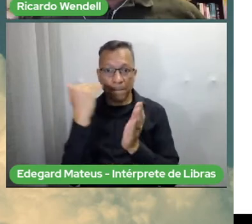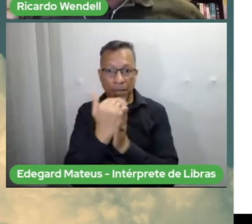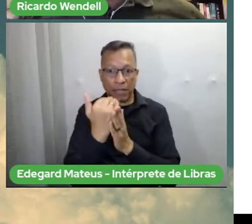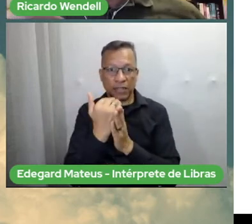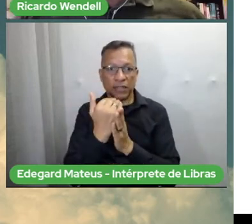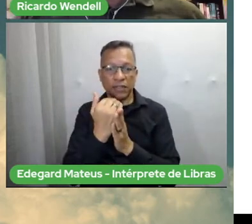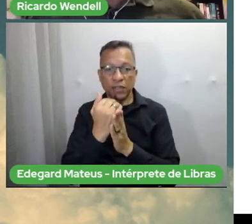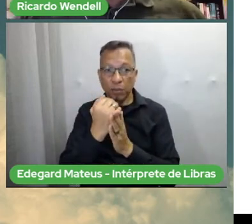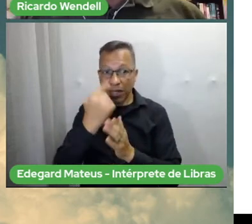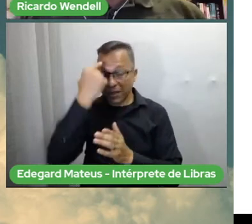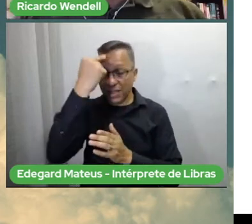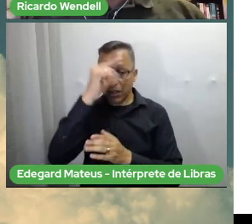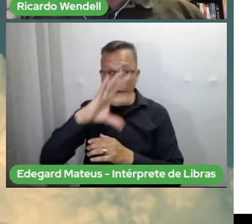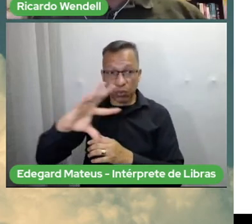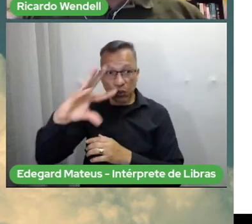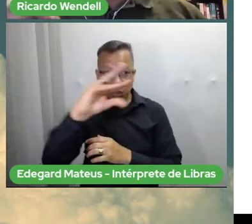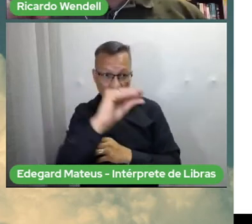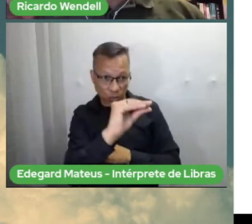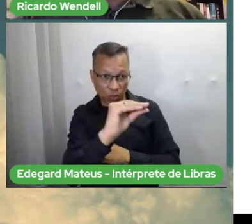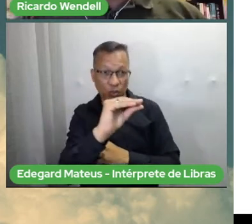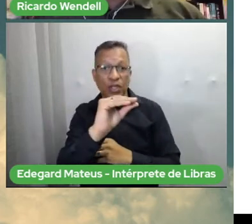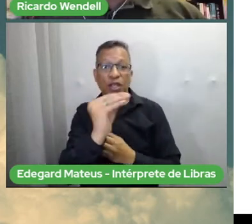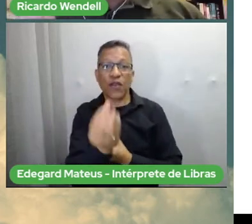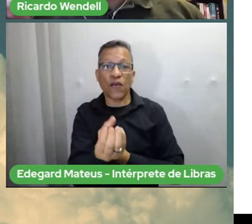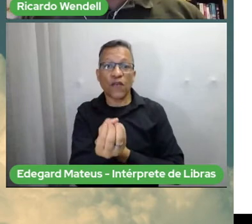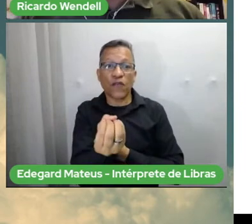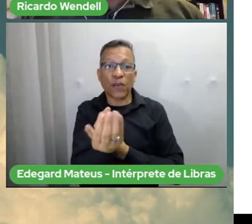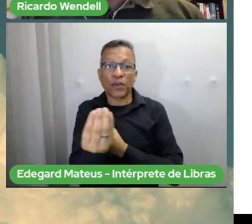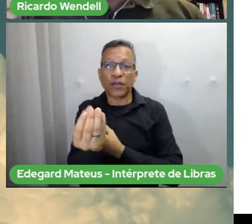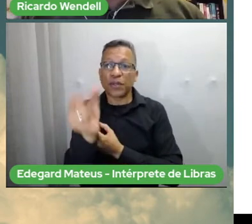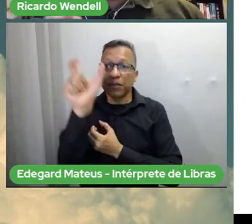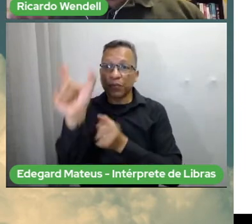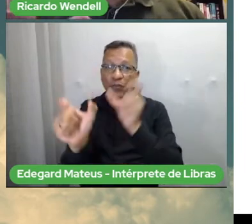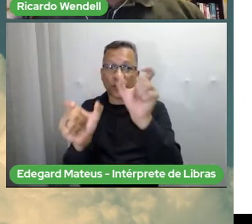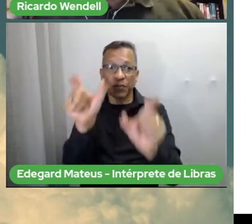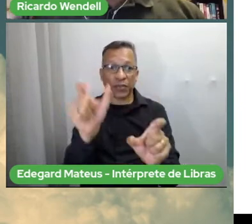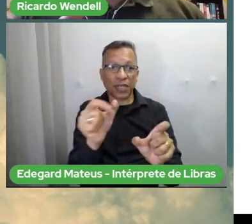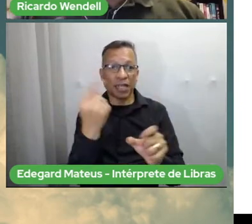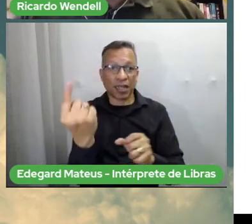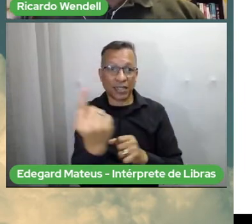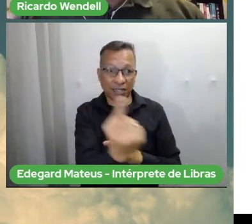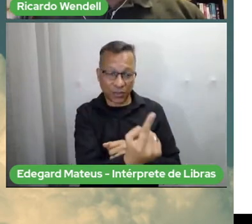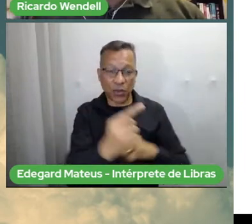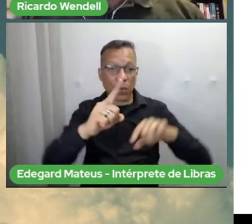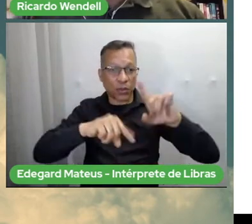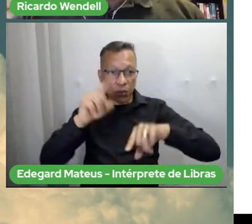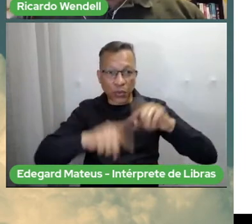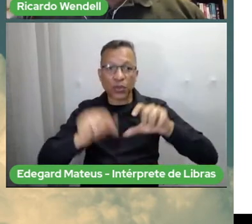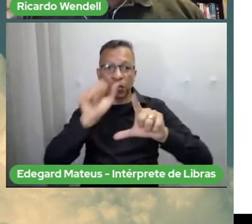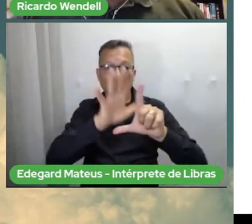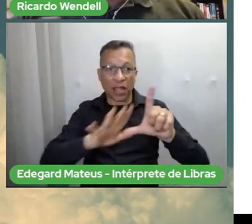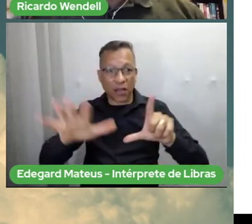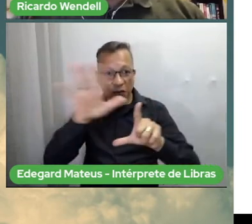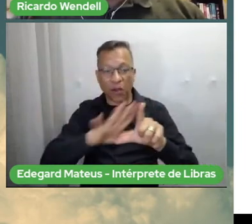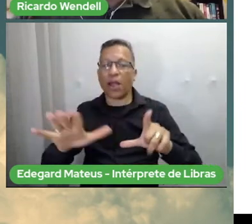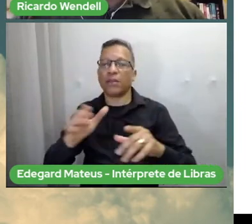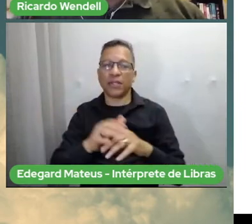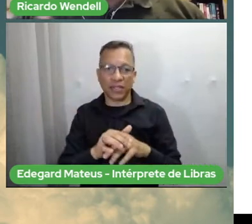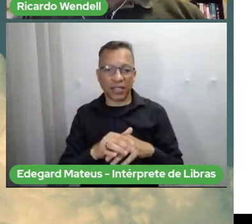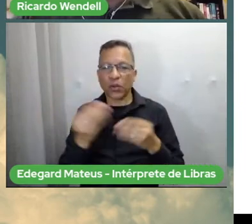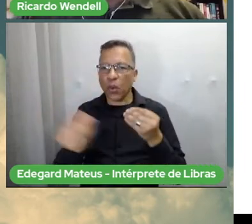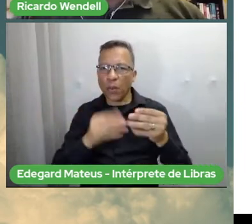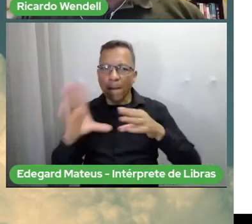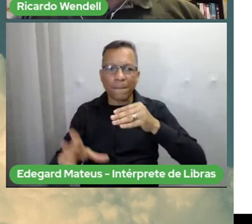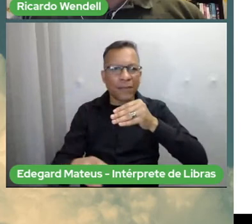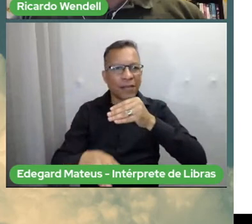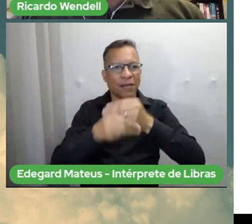geral, tem vários detalhes para cada um dos pilares, para cada um dos princípios, produtos, plataformas, né, como implementar, qual